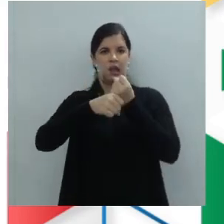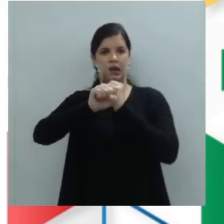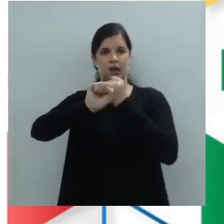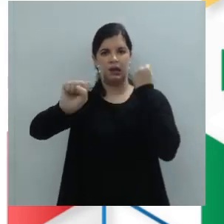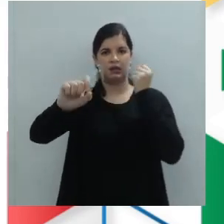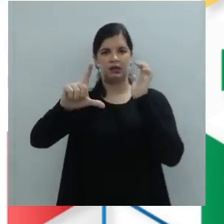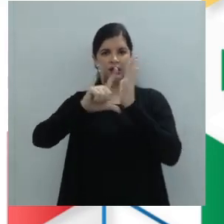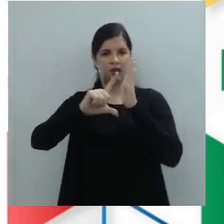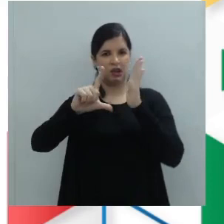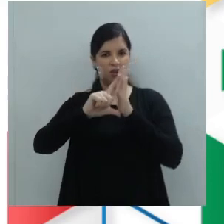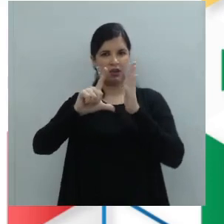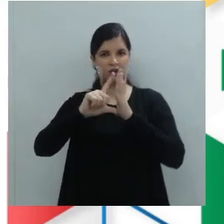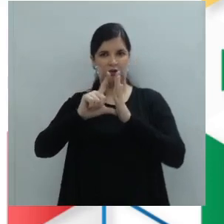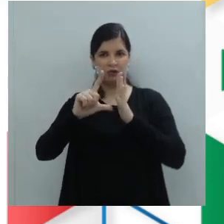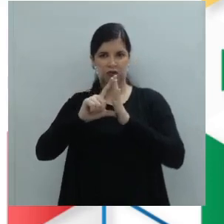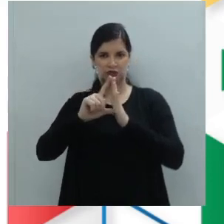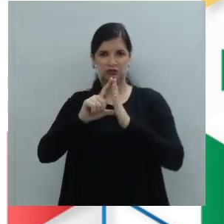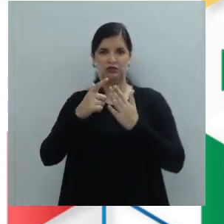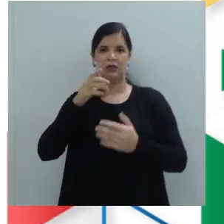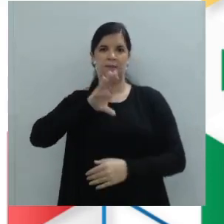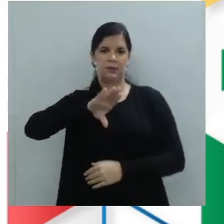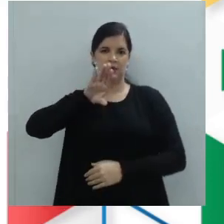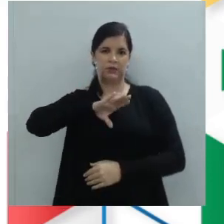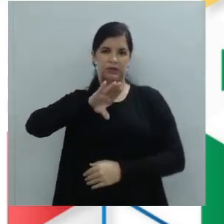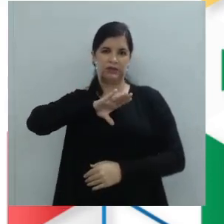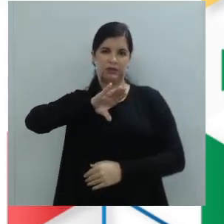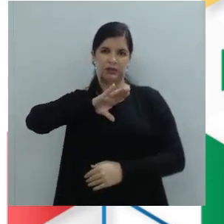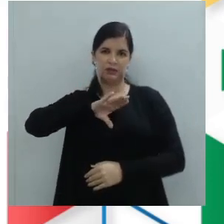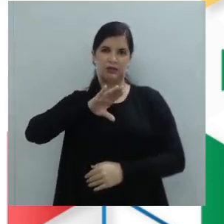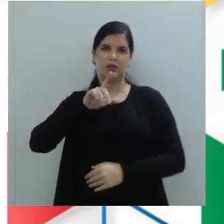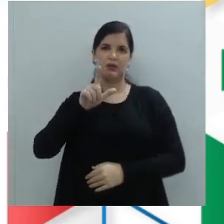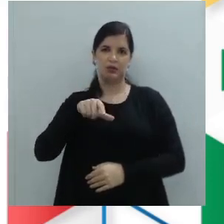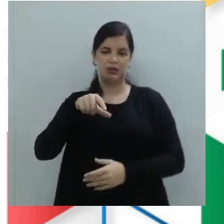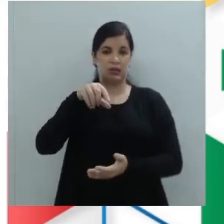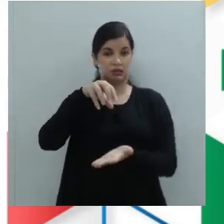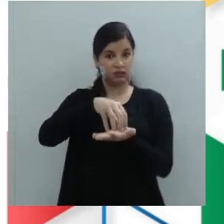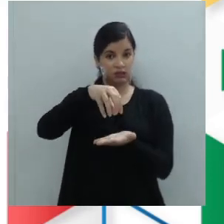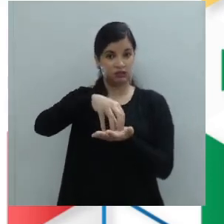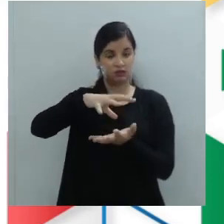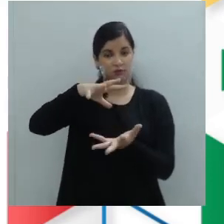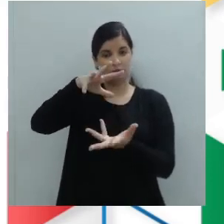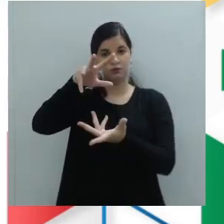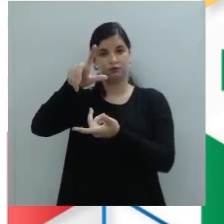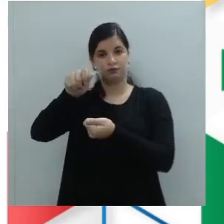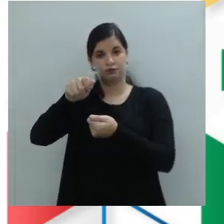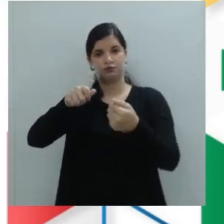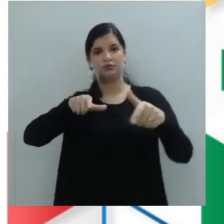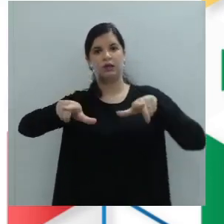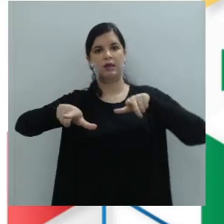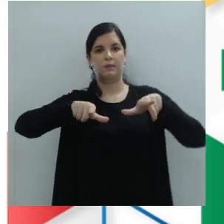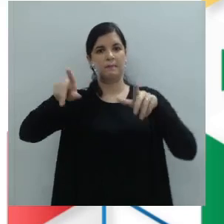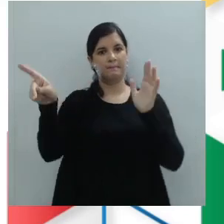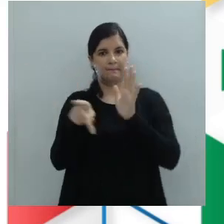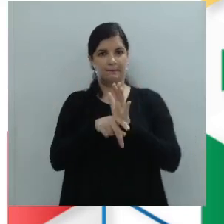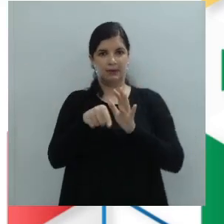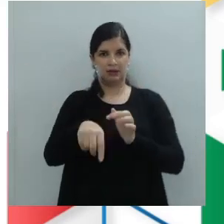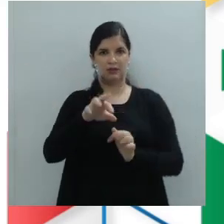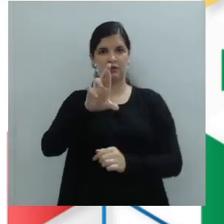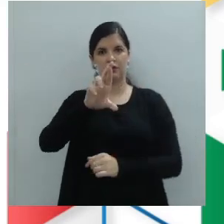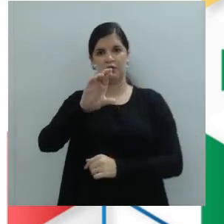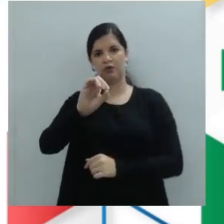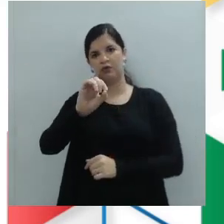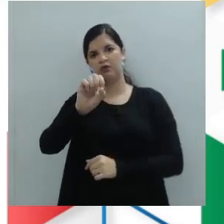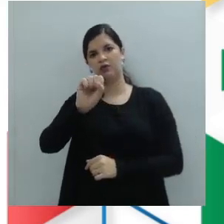da Jurisdição de Língua Portuguesa, é a sede mundial das atividades Rosa Cruz